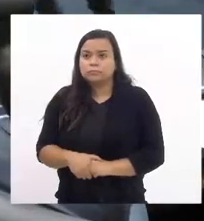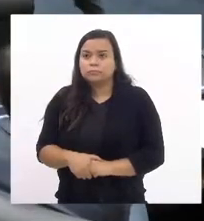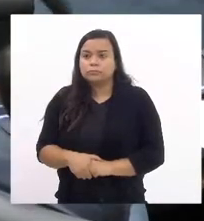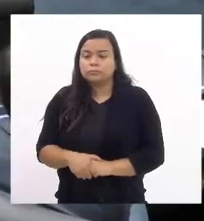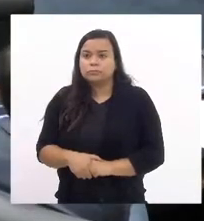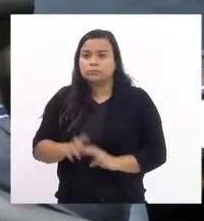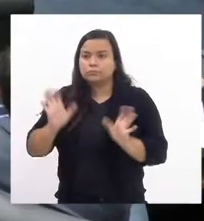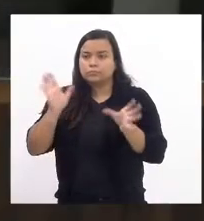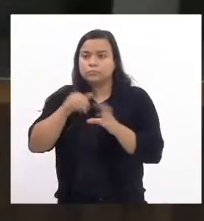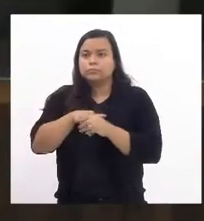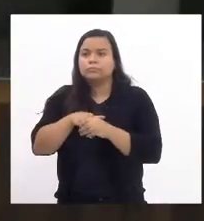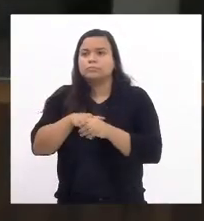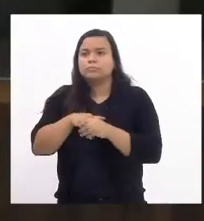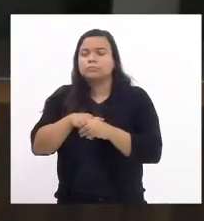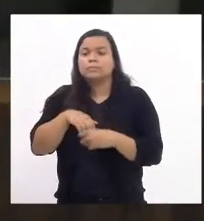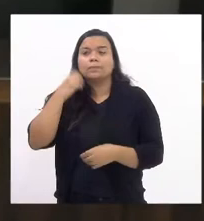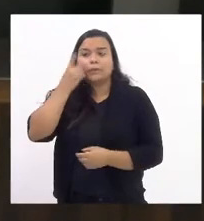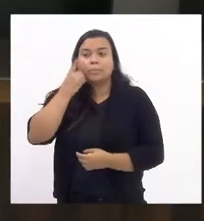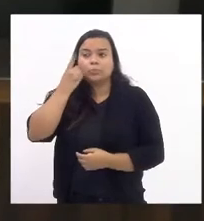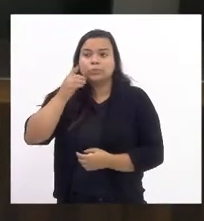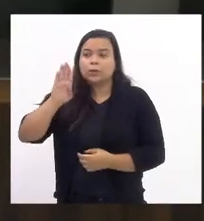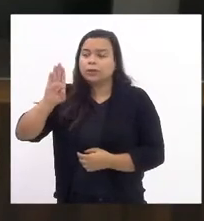Já votou. Deputado Brazão.